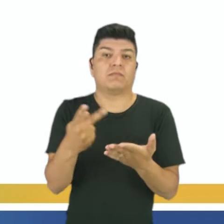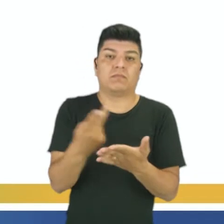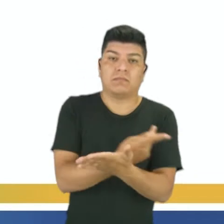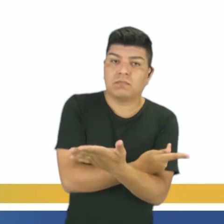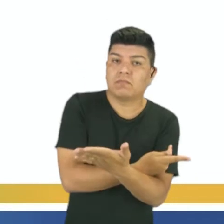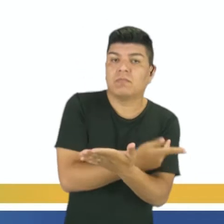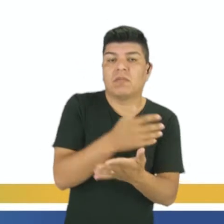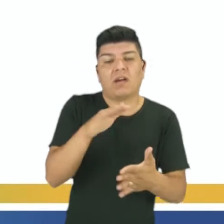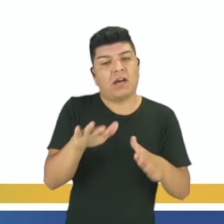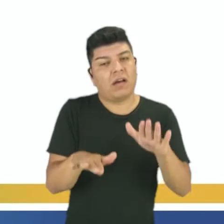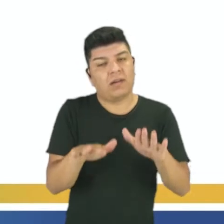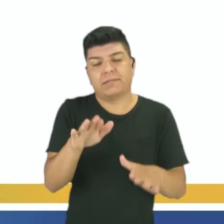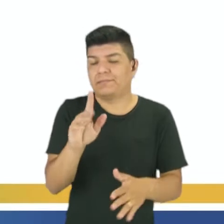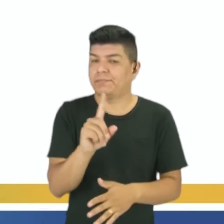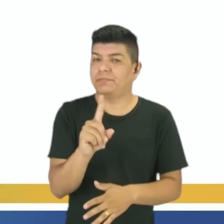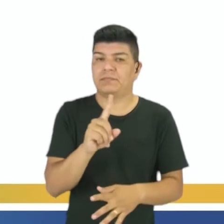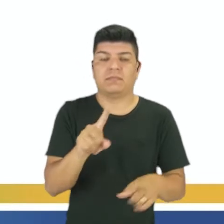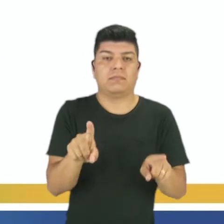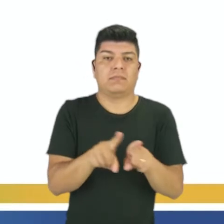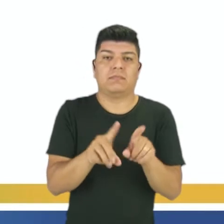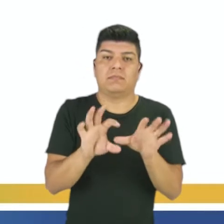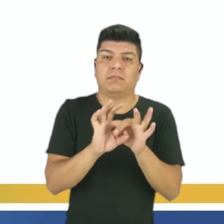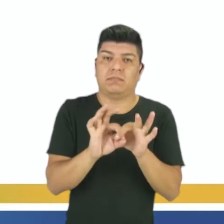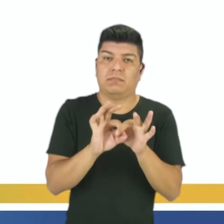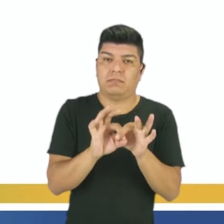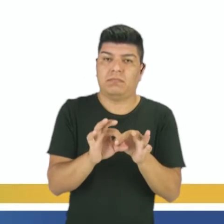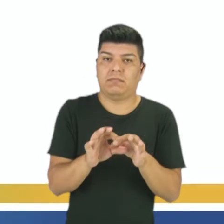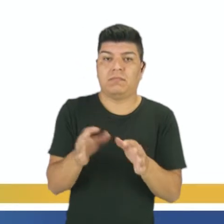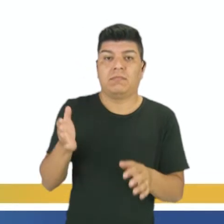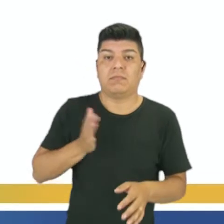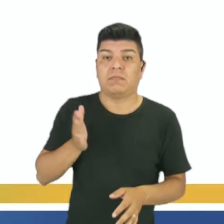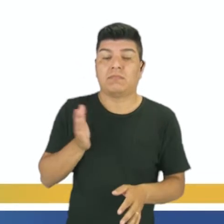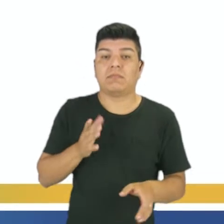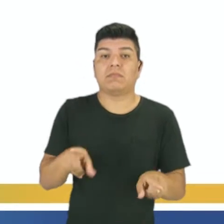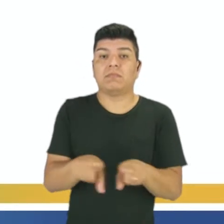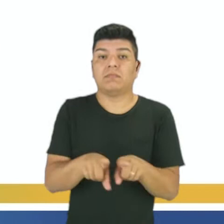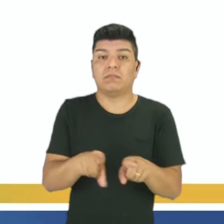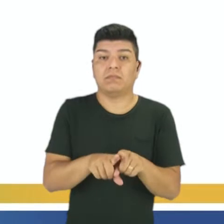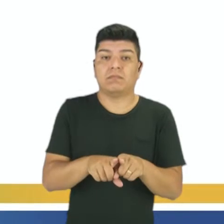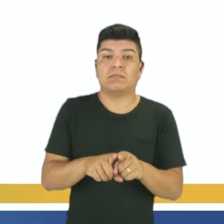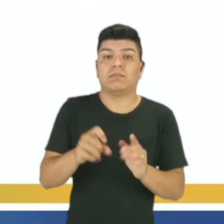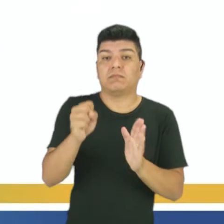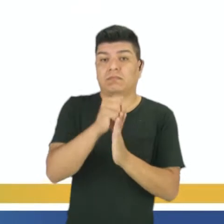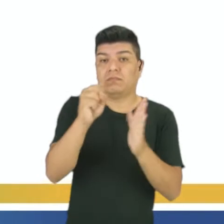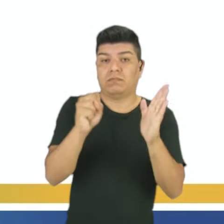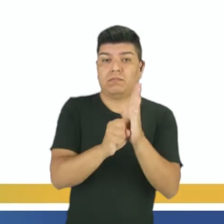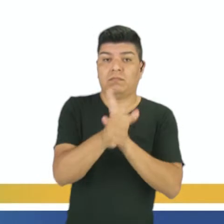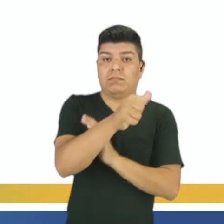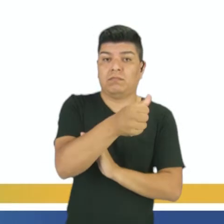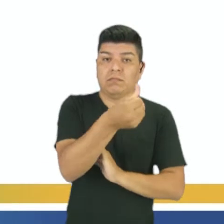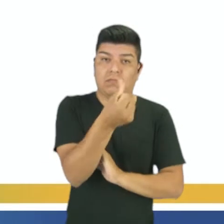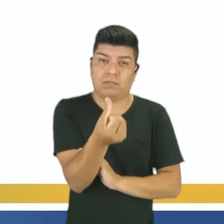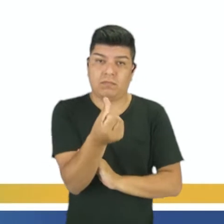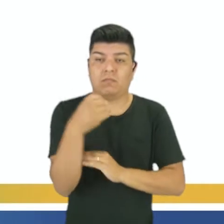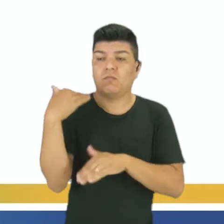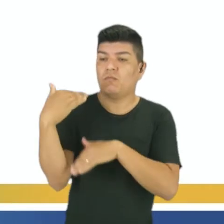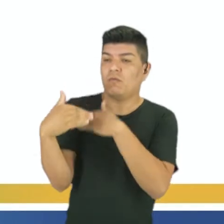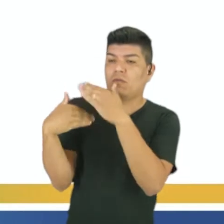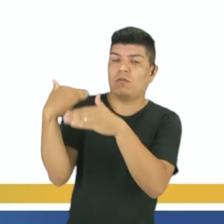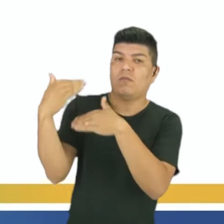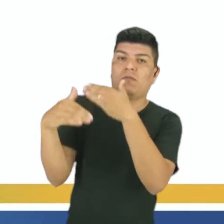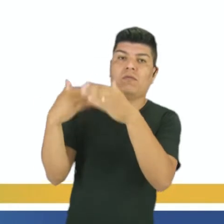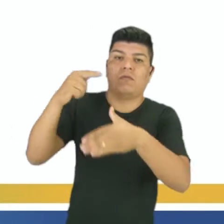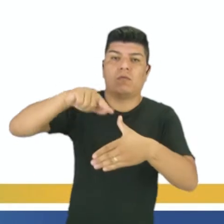vezes não, ligados à nobreza. No século XVI, com o desenvolvimento e